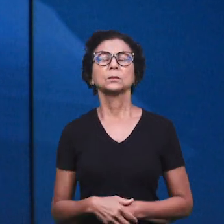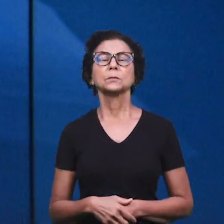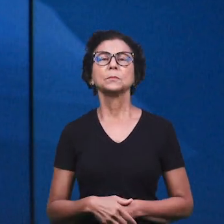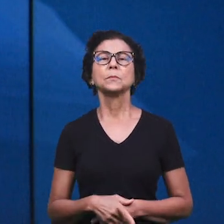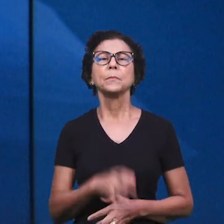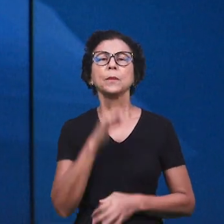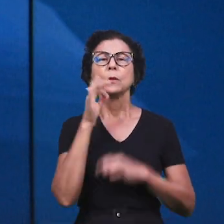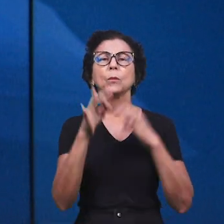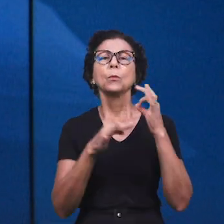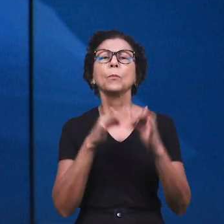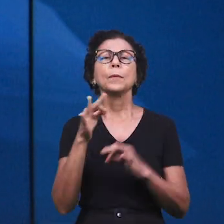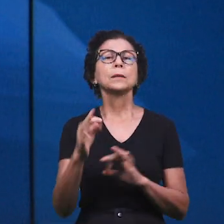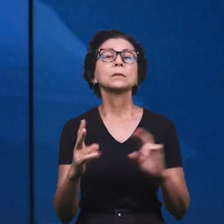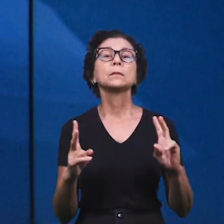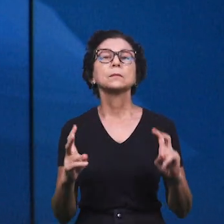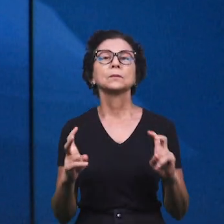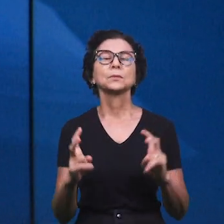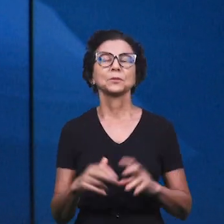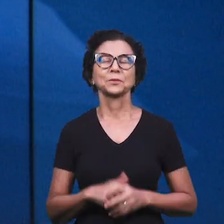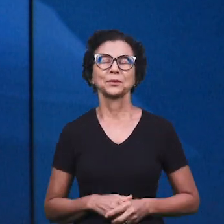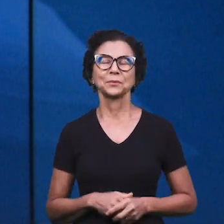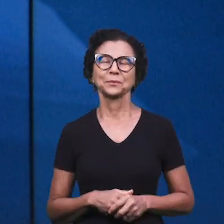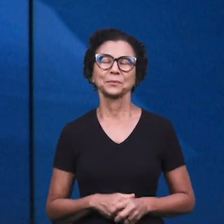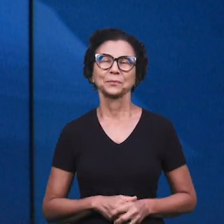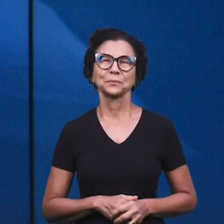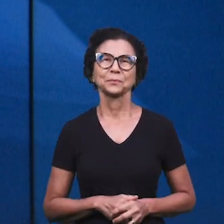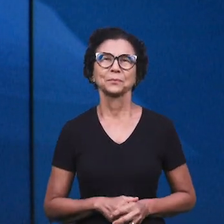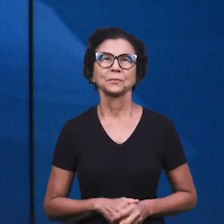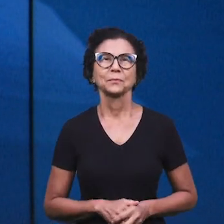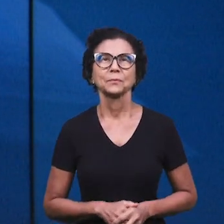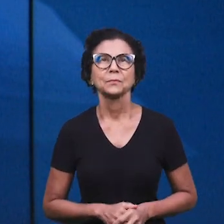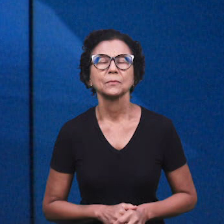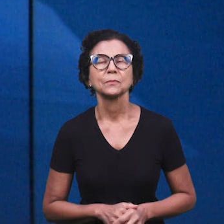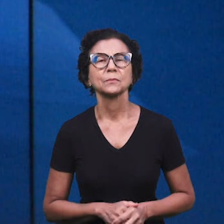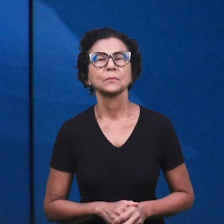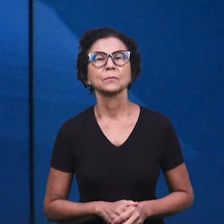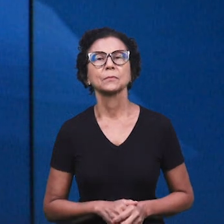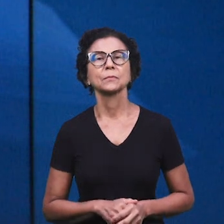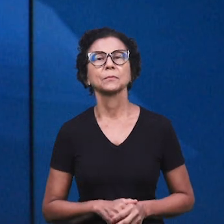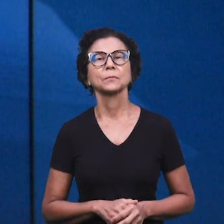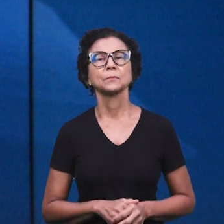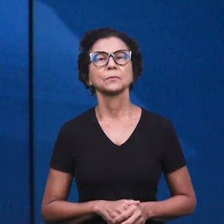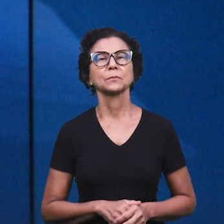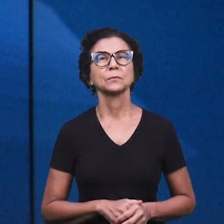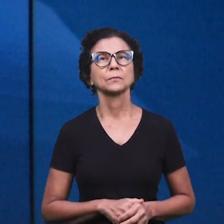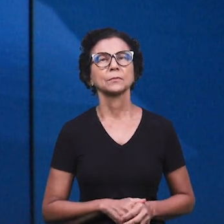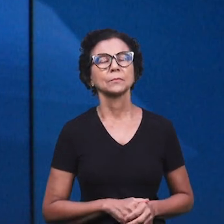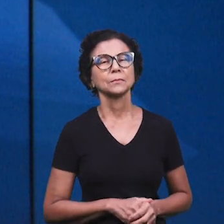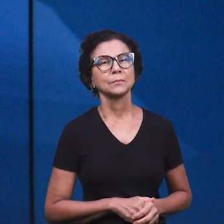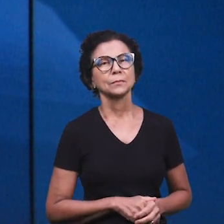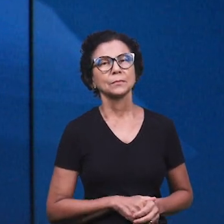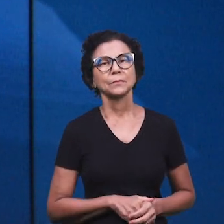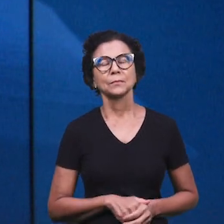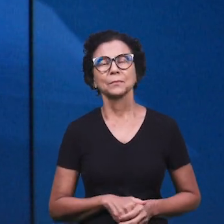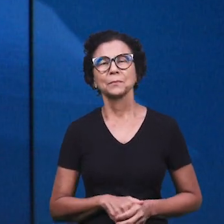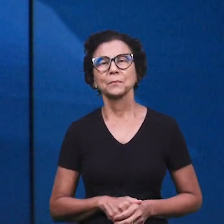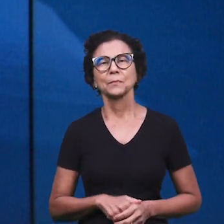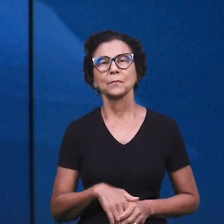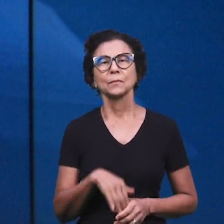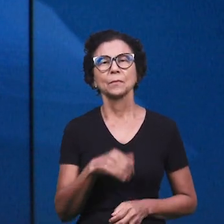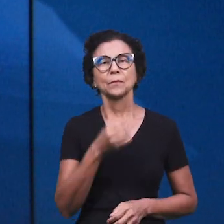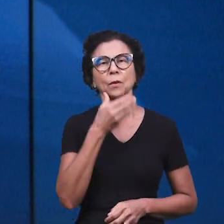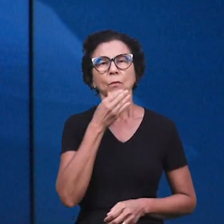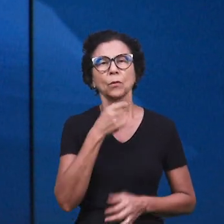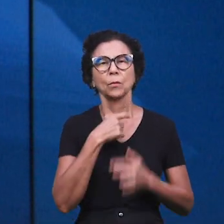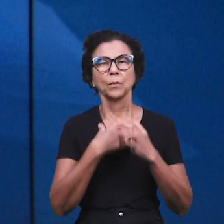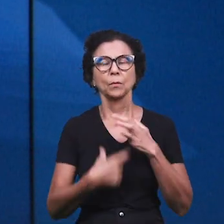fazer esse comentário vai ser o nosso irmão Ricardo Ferreira. Ele é obreiro da nossa igreja lá em Brasília, lá no Distrito Federal. Irmão